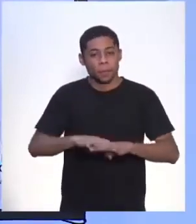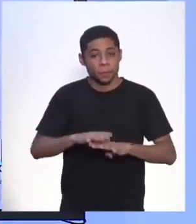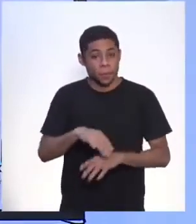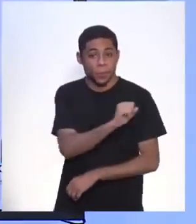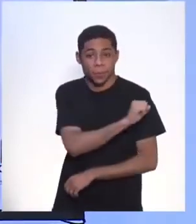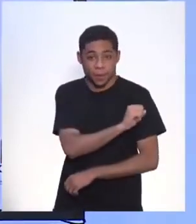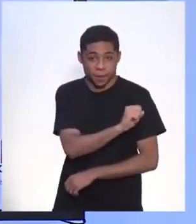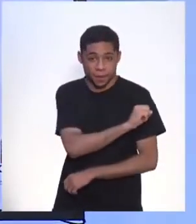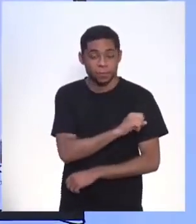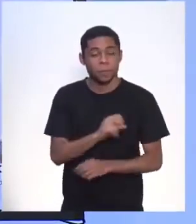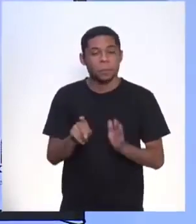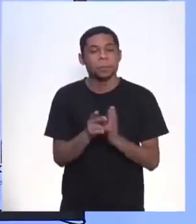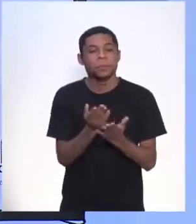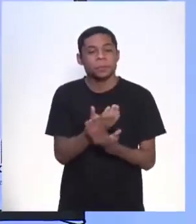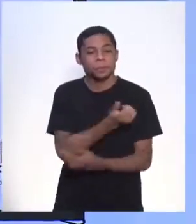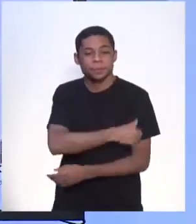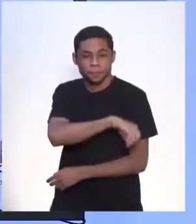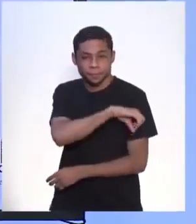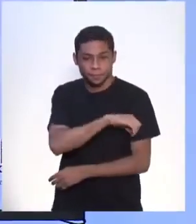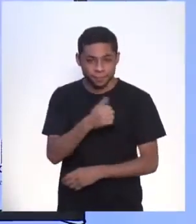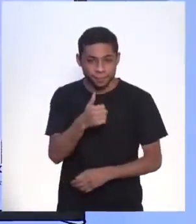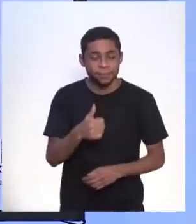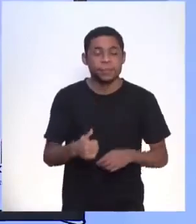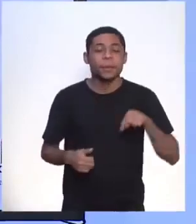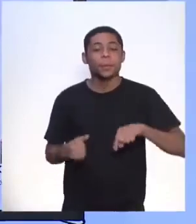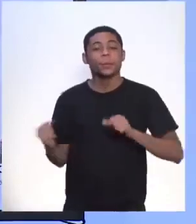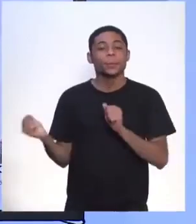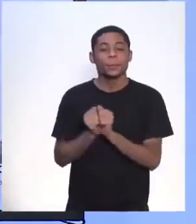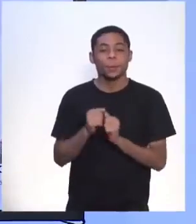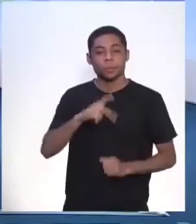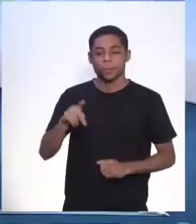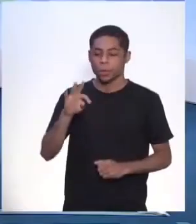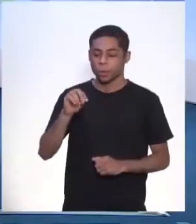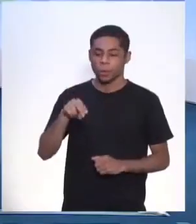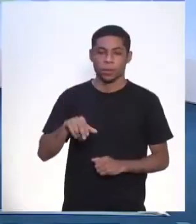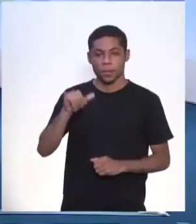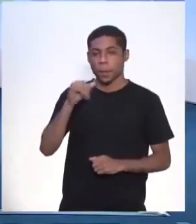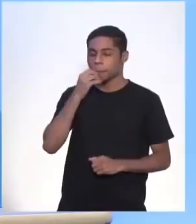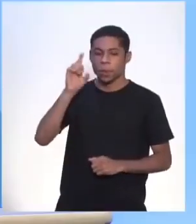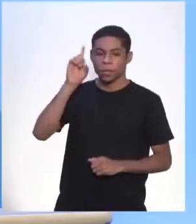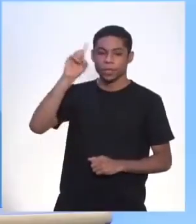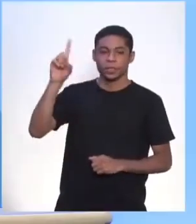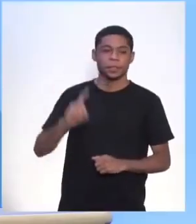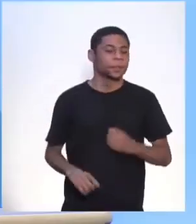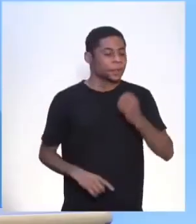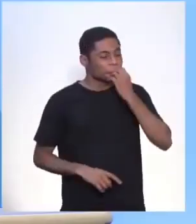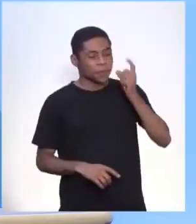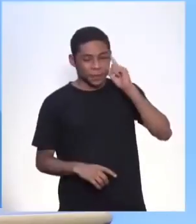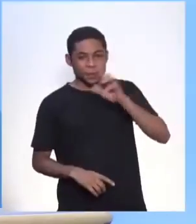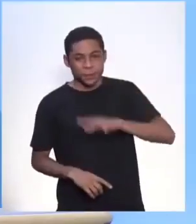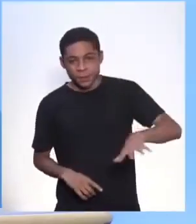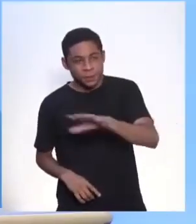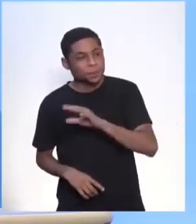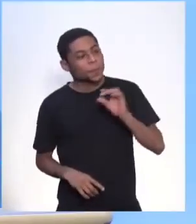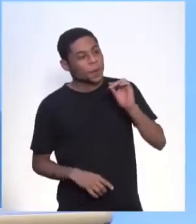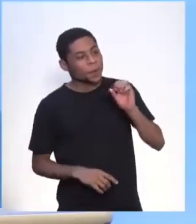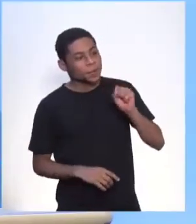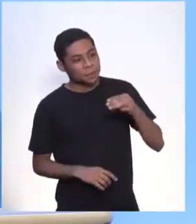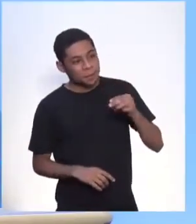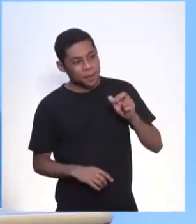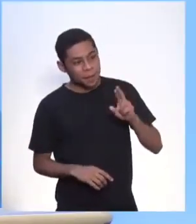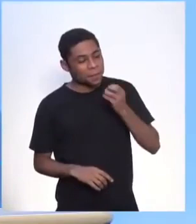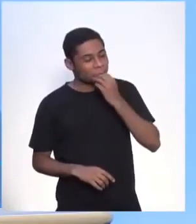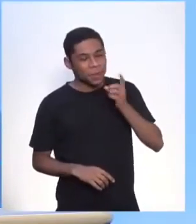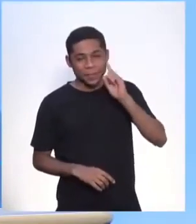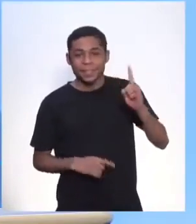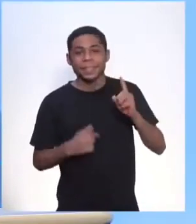ensino fundamental, anos finais. Comigo hoje, professor Tony. Tony, bom dia. Bom dia a todos, bom dia Osmar. Estou aqui